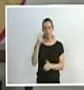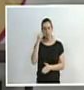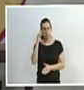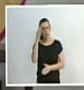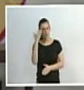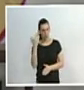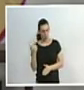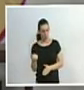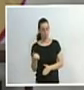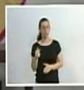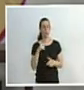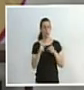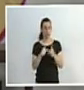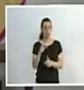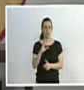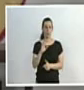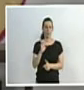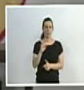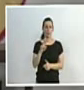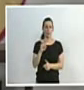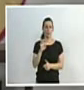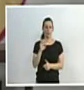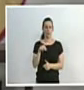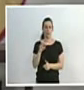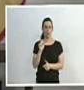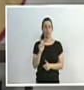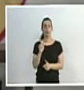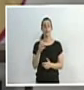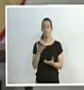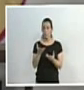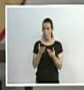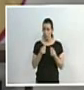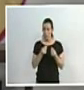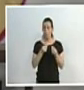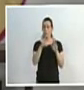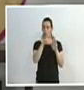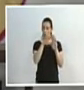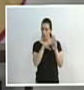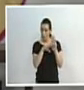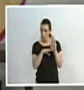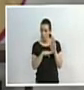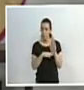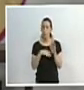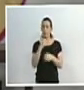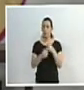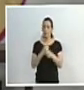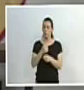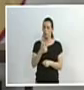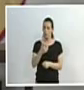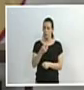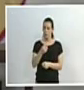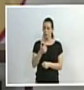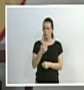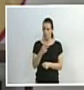elogiou o trabalho do Serene, eu acabo de receber aqui o relatório do Serene de 2015, e acho que